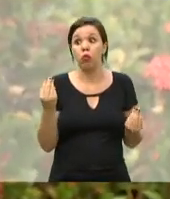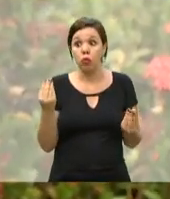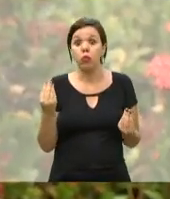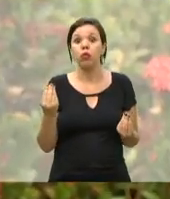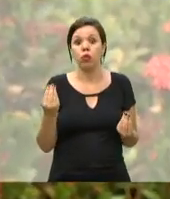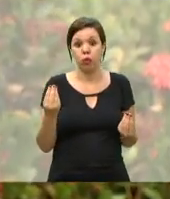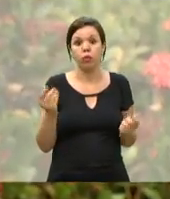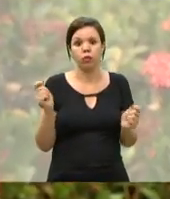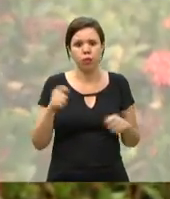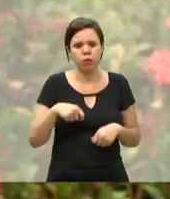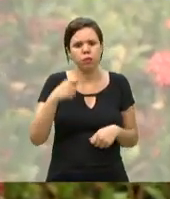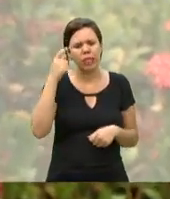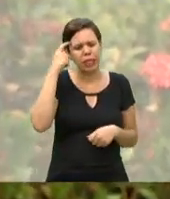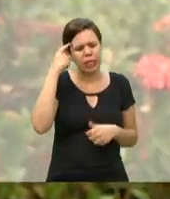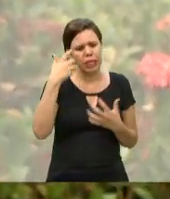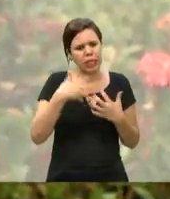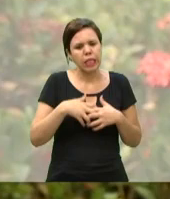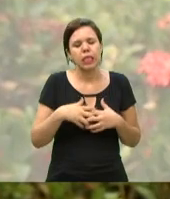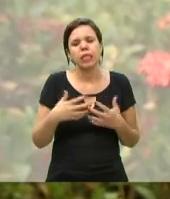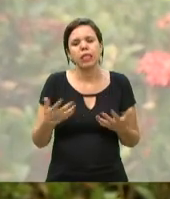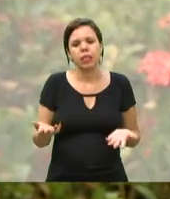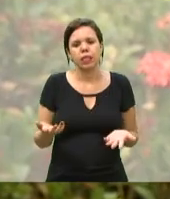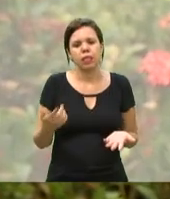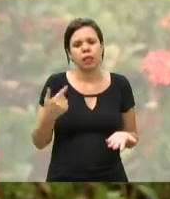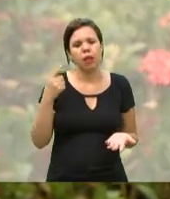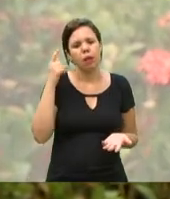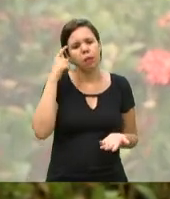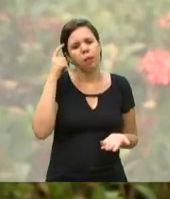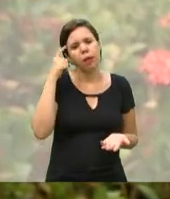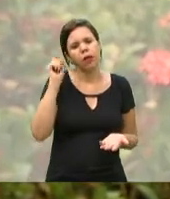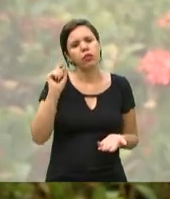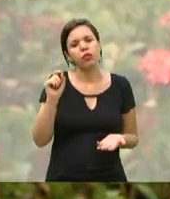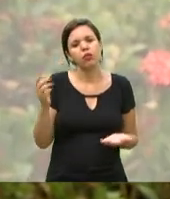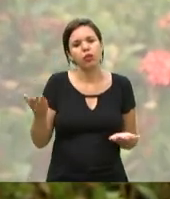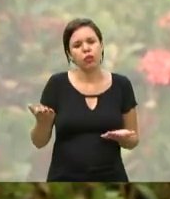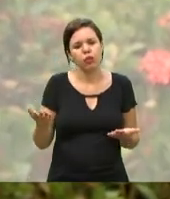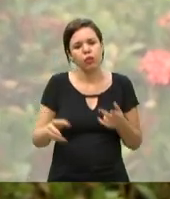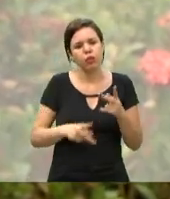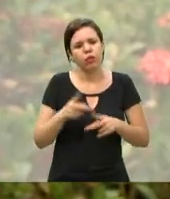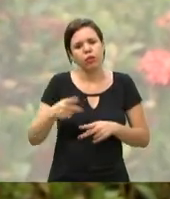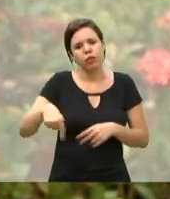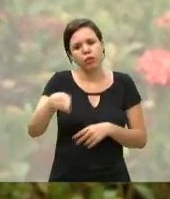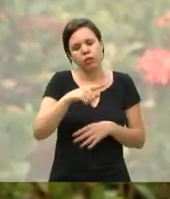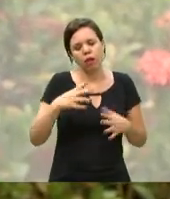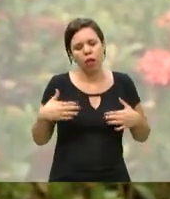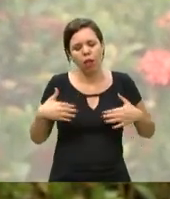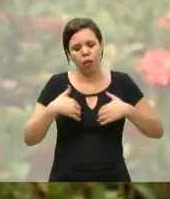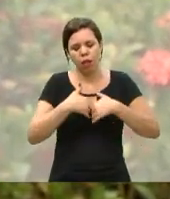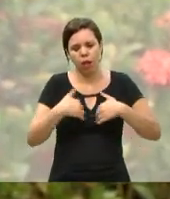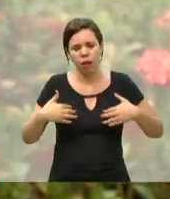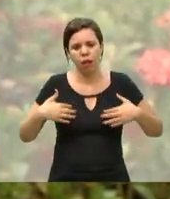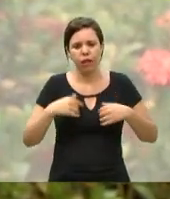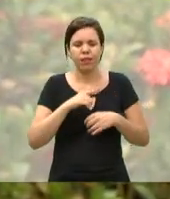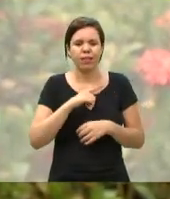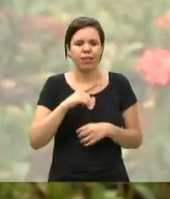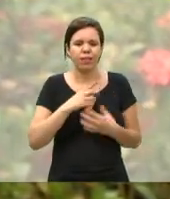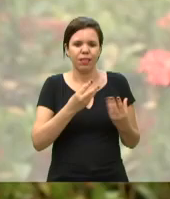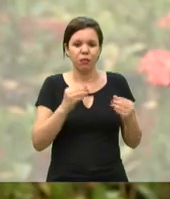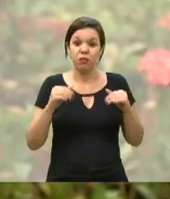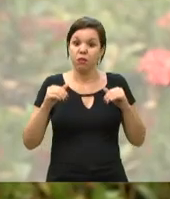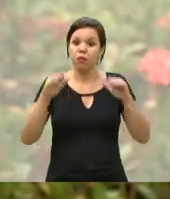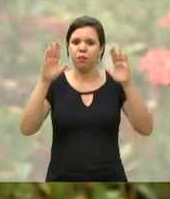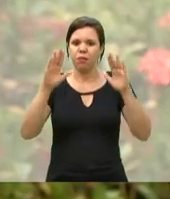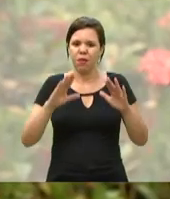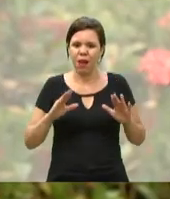Eu até penso... então não se conhecia muito, né? Isso, da eu penso síndrome. Que hoje as pessoas com autismo têm muito